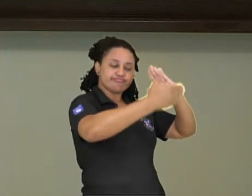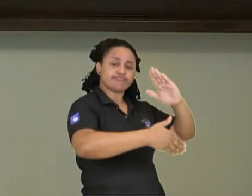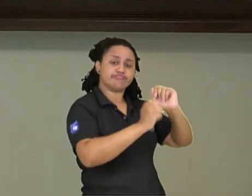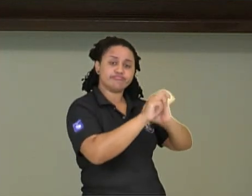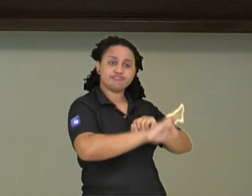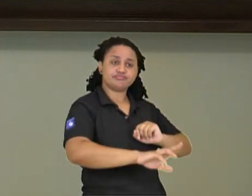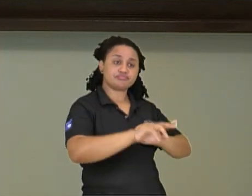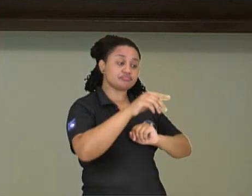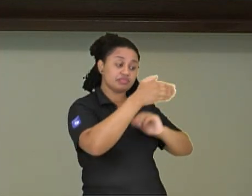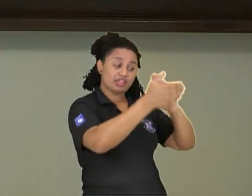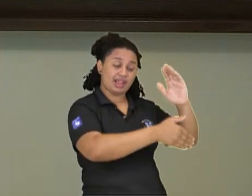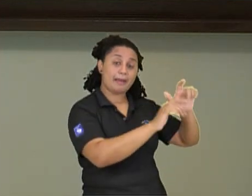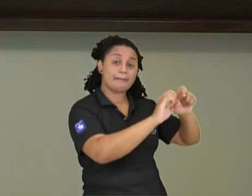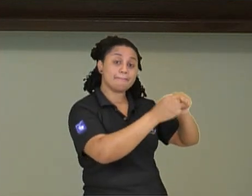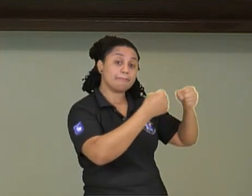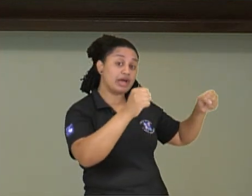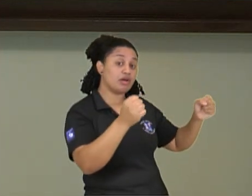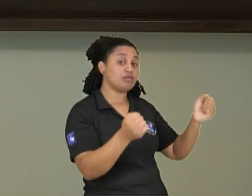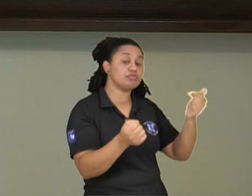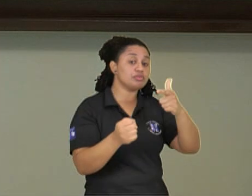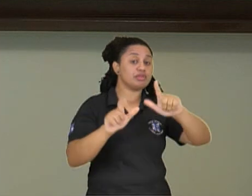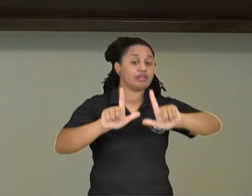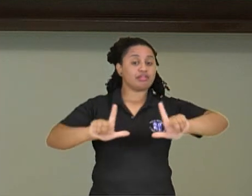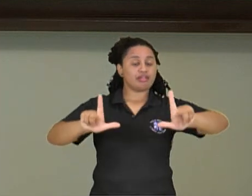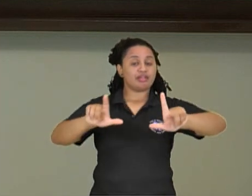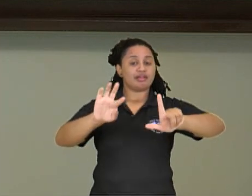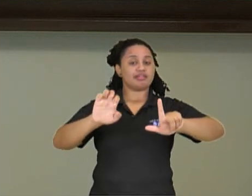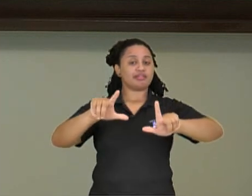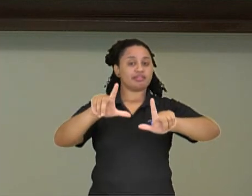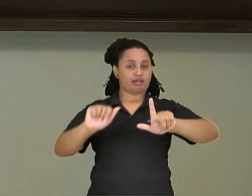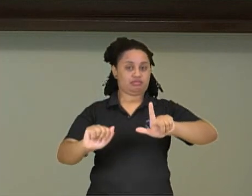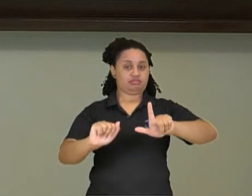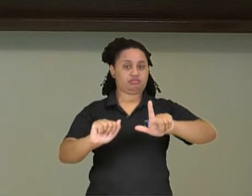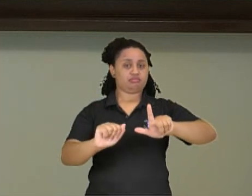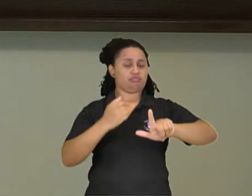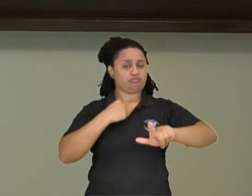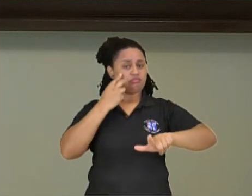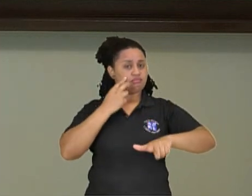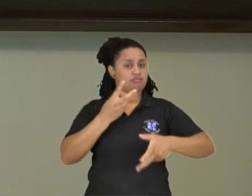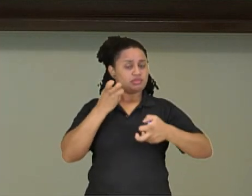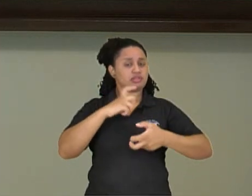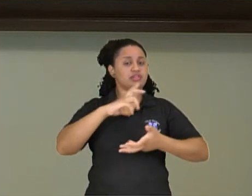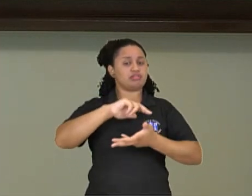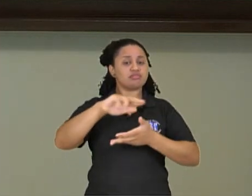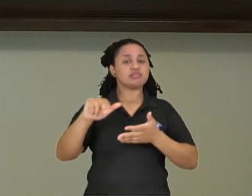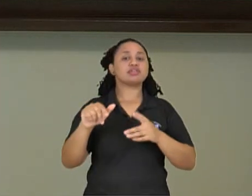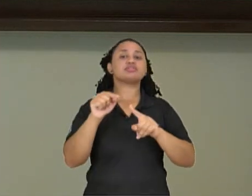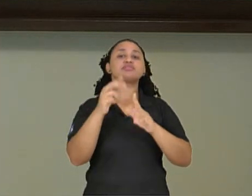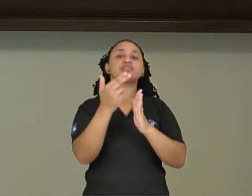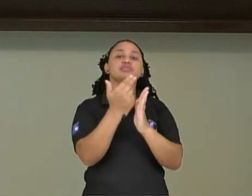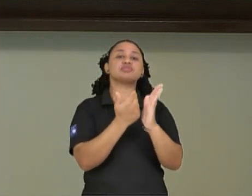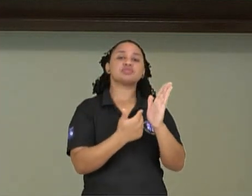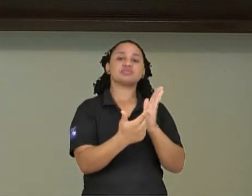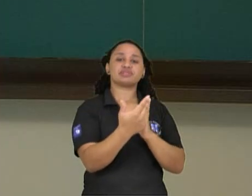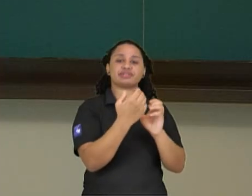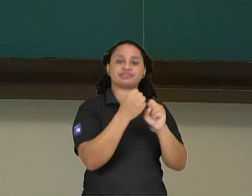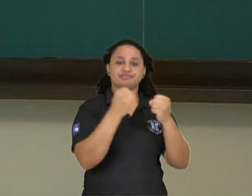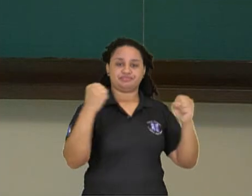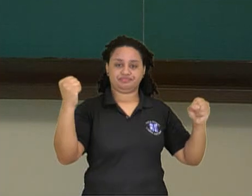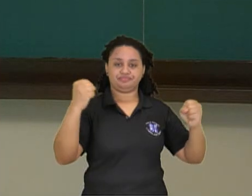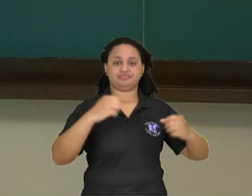homem primitivo já utilizava em seu dia a dia. A parede tem sido um